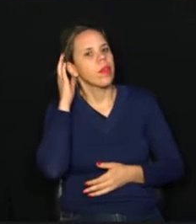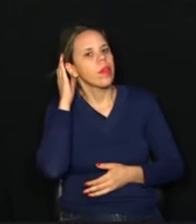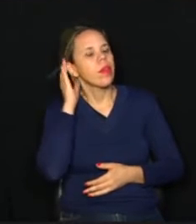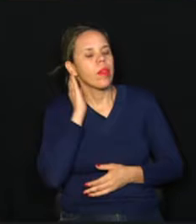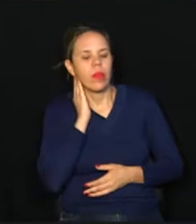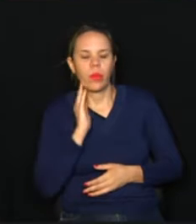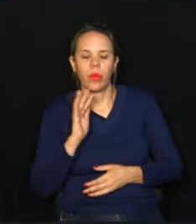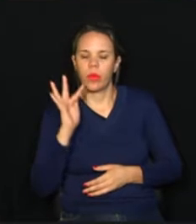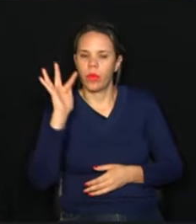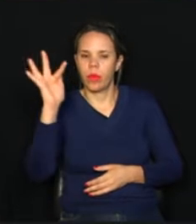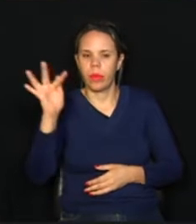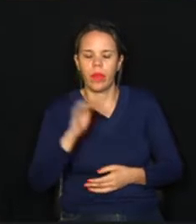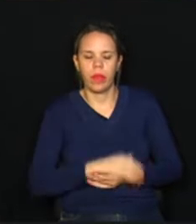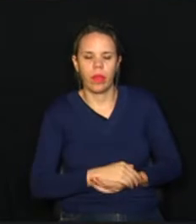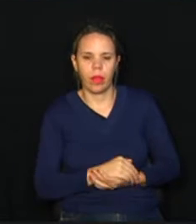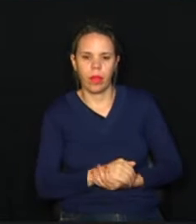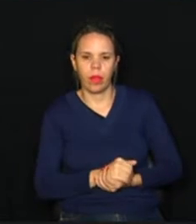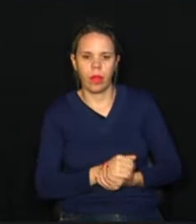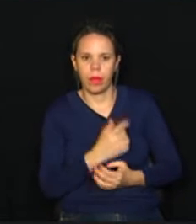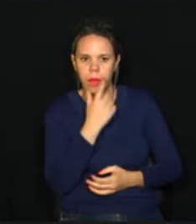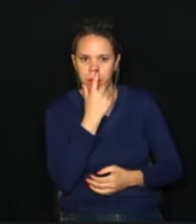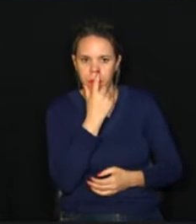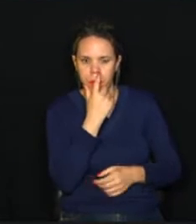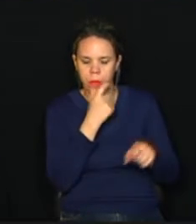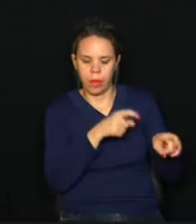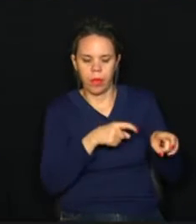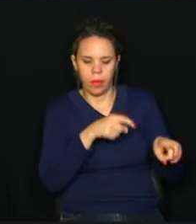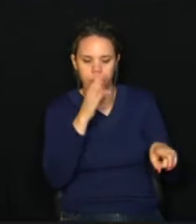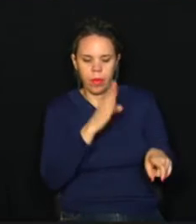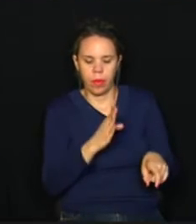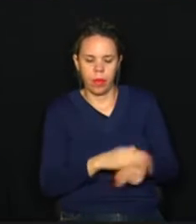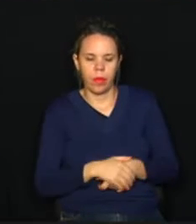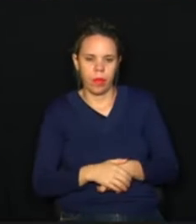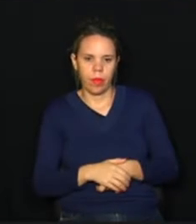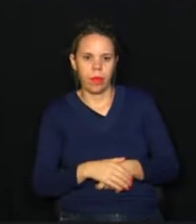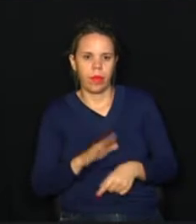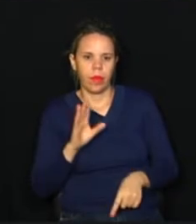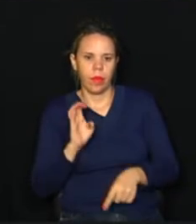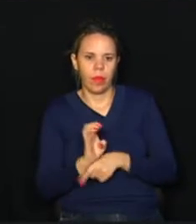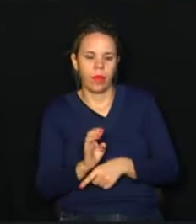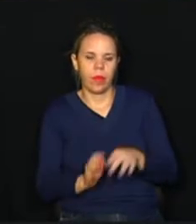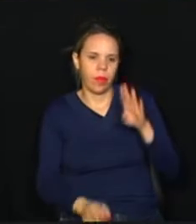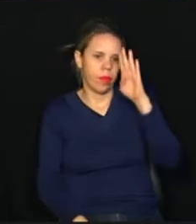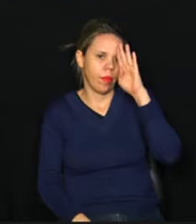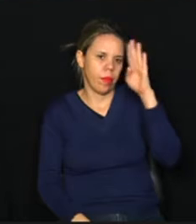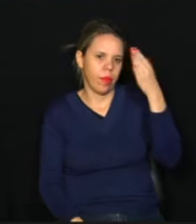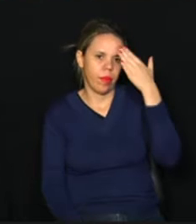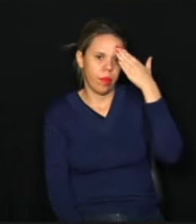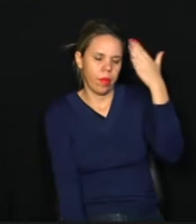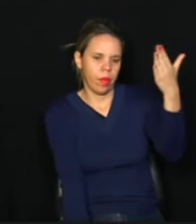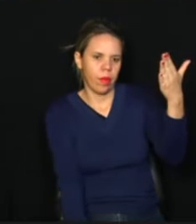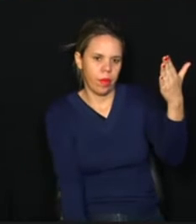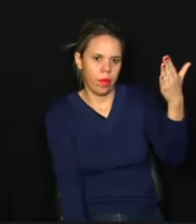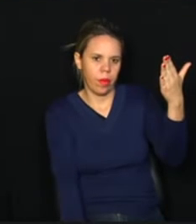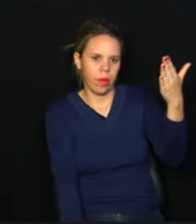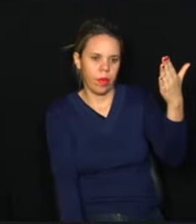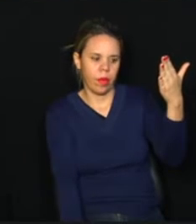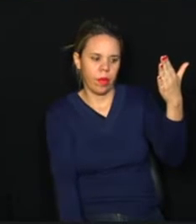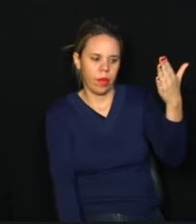para o futuro da agricultura brasileira e estadual, principalmente. Obrigado pela